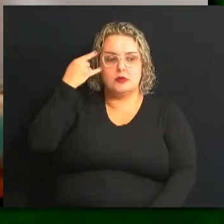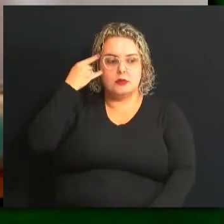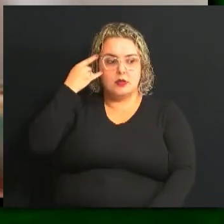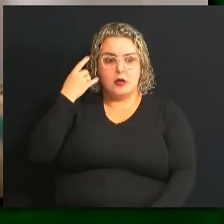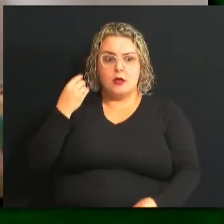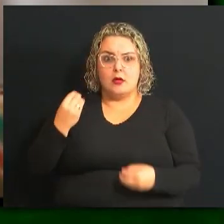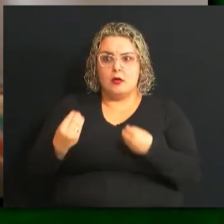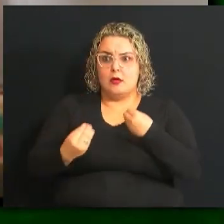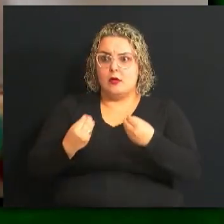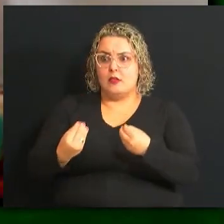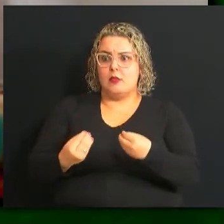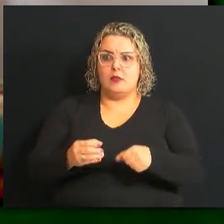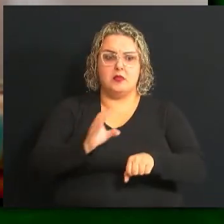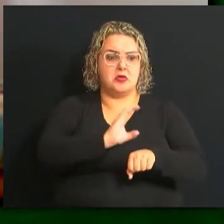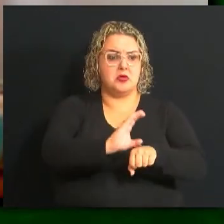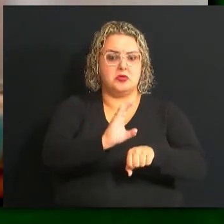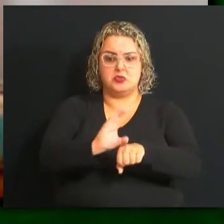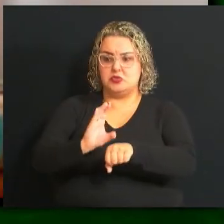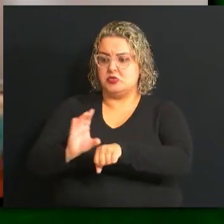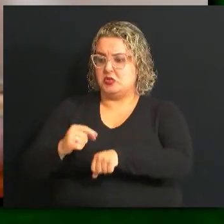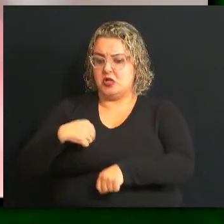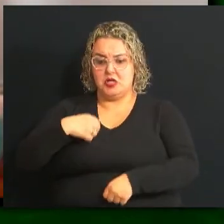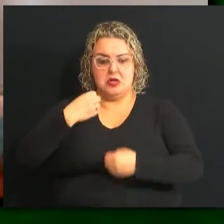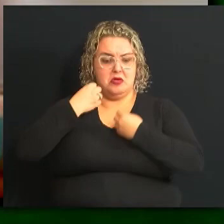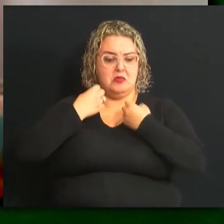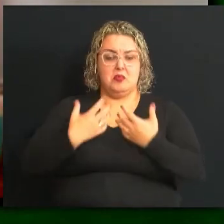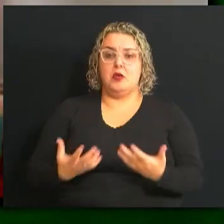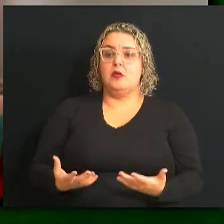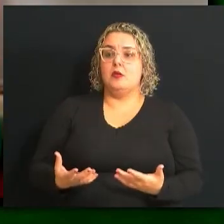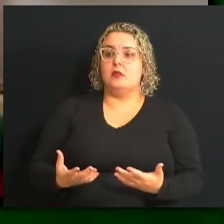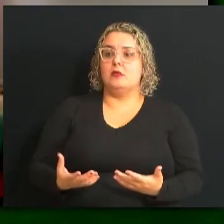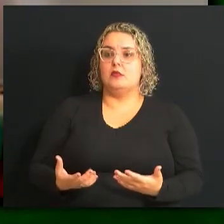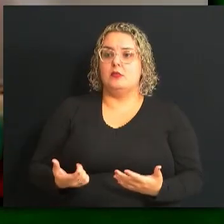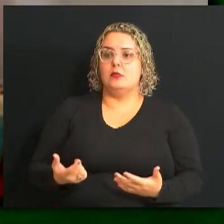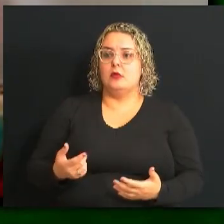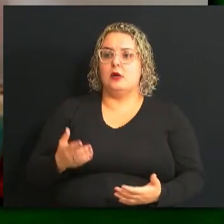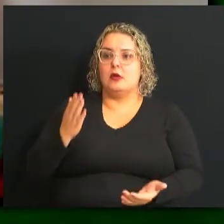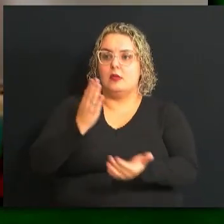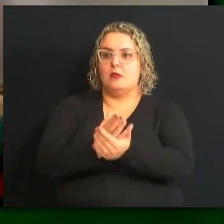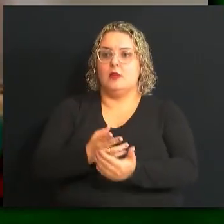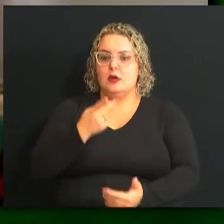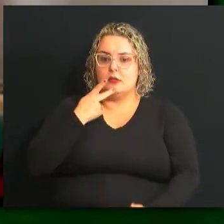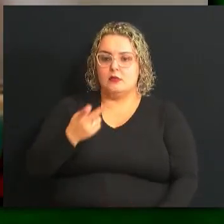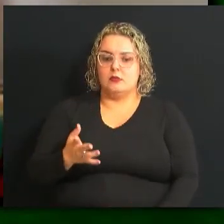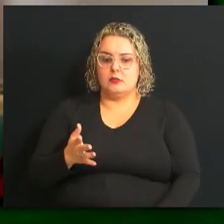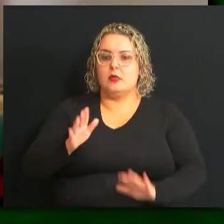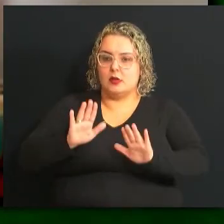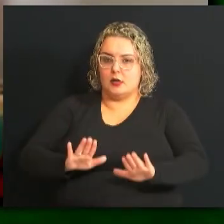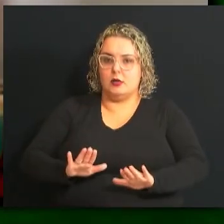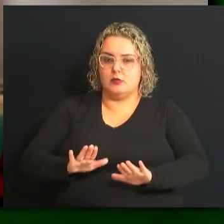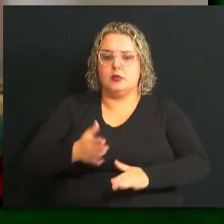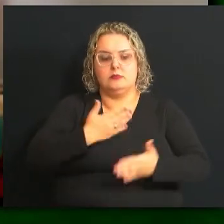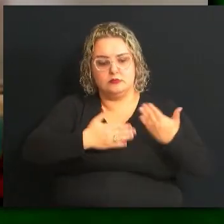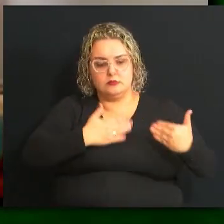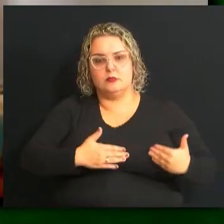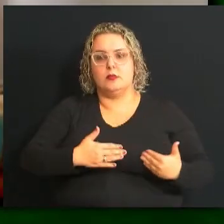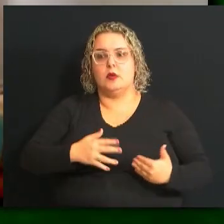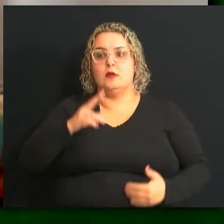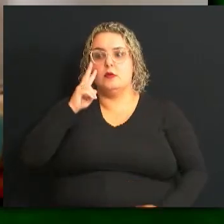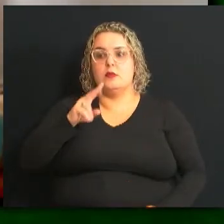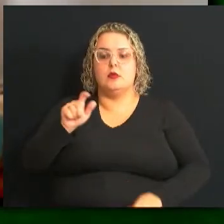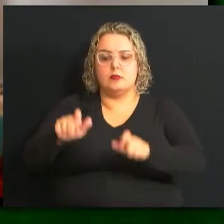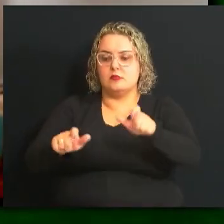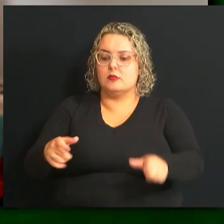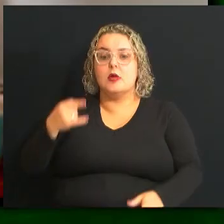fiz tanto curso, mas eu sou tão boa. Uma hora eu falei, não, anda para trás, vamos ver o que esses carinhas, mas é um